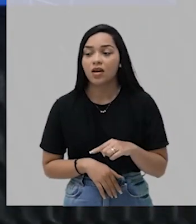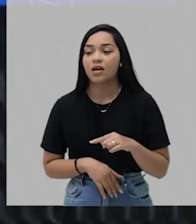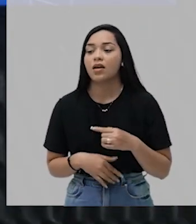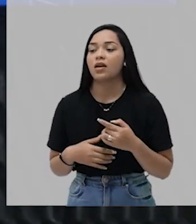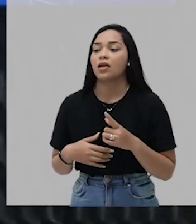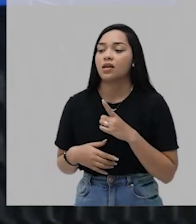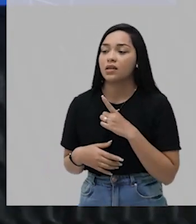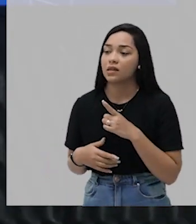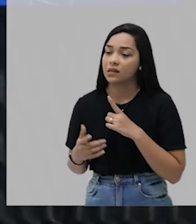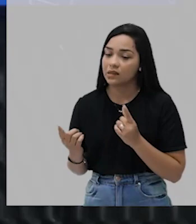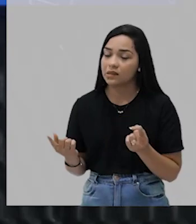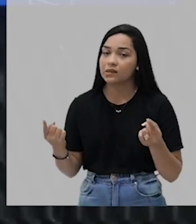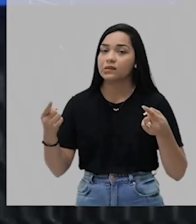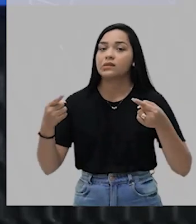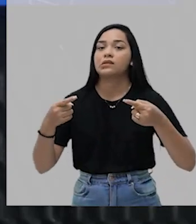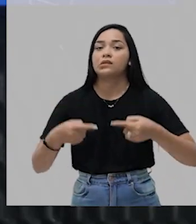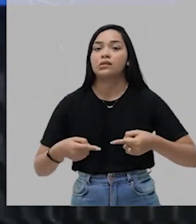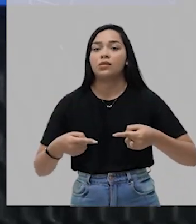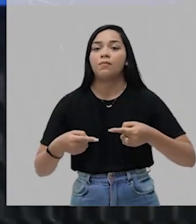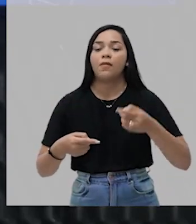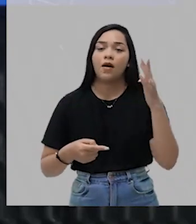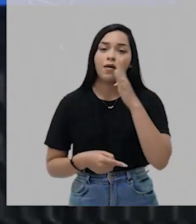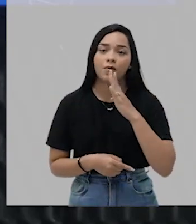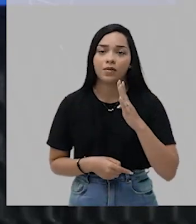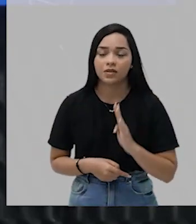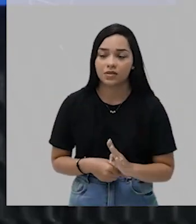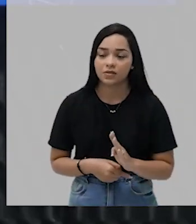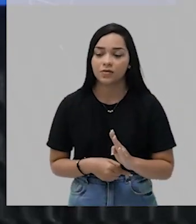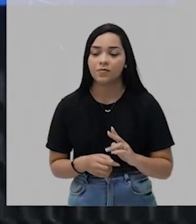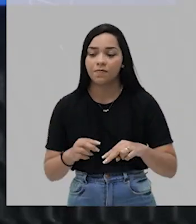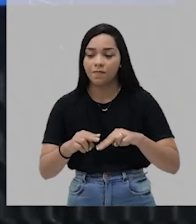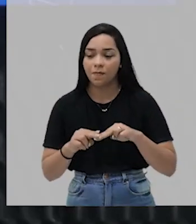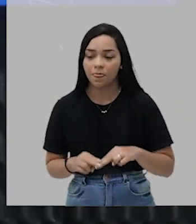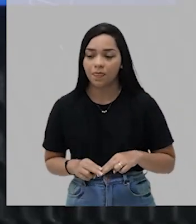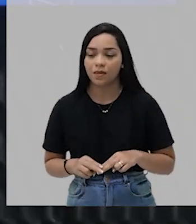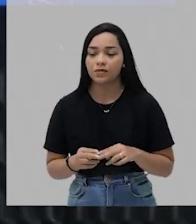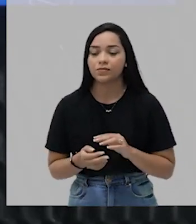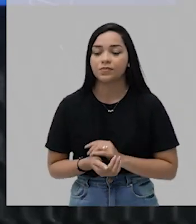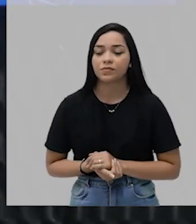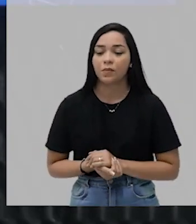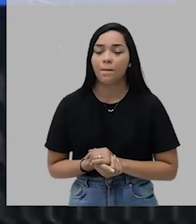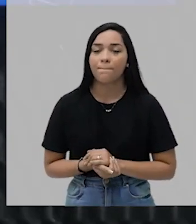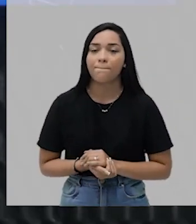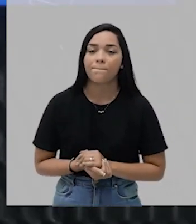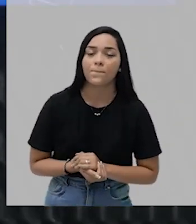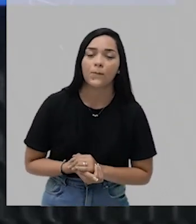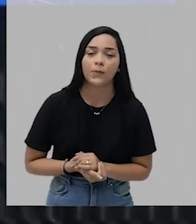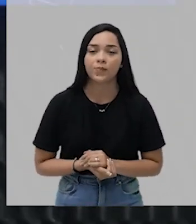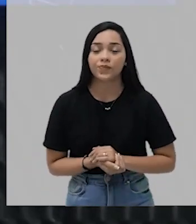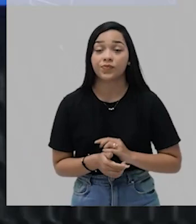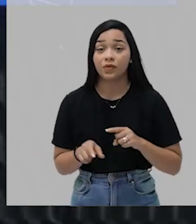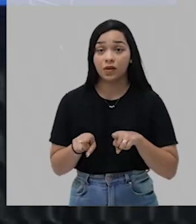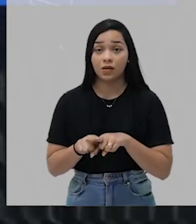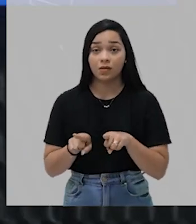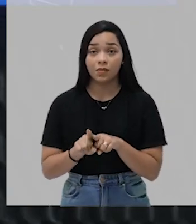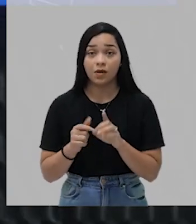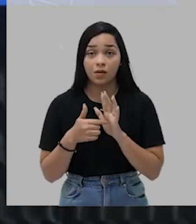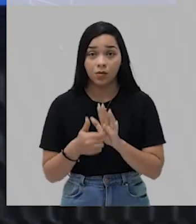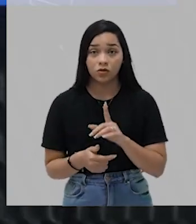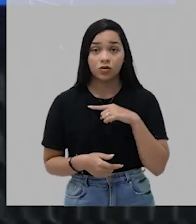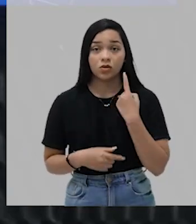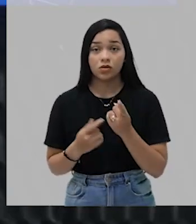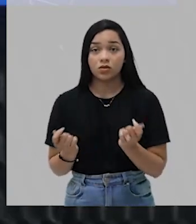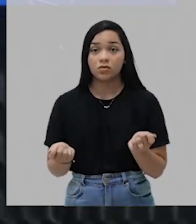extremamente desafiante para o Brasil, inclusive dos tempos atuais, né? É evidente que para que